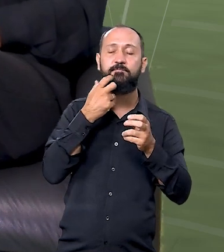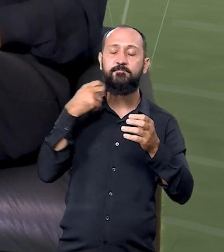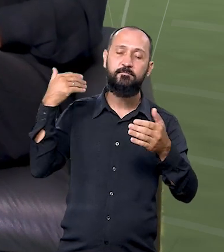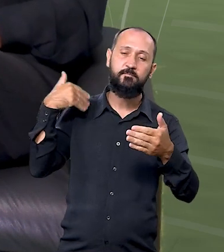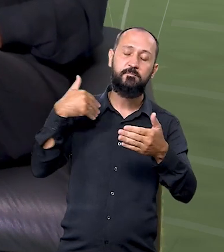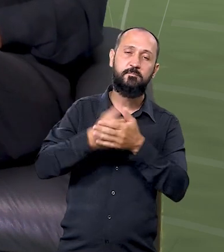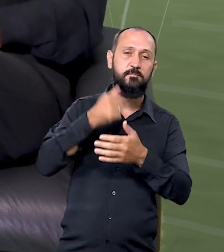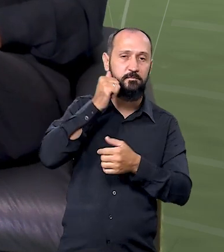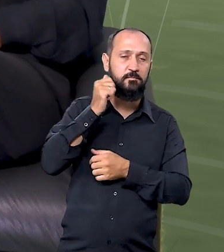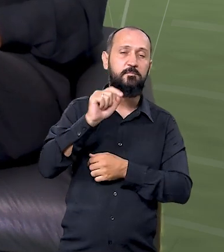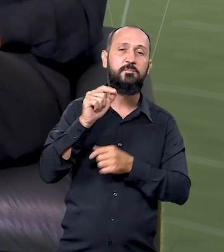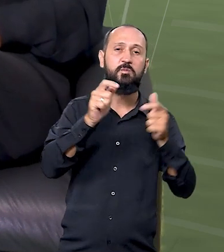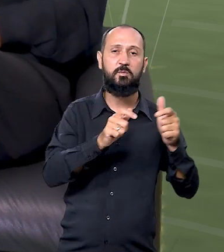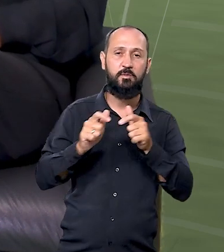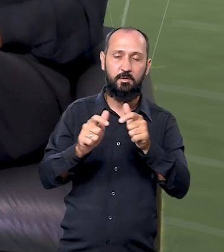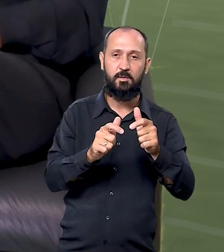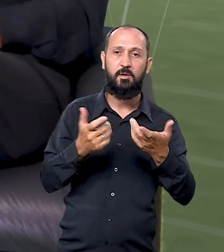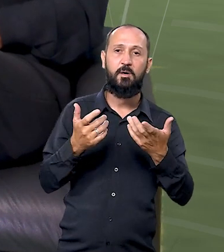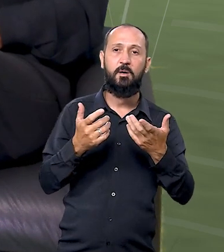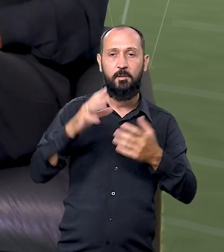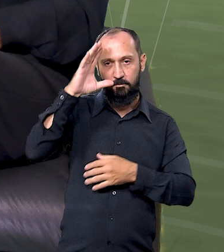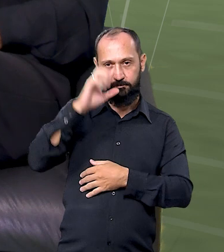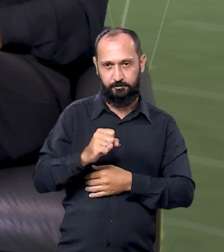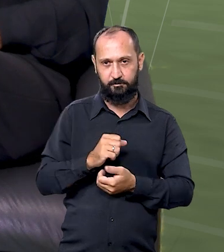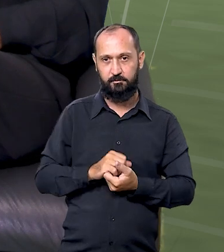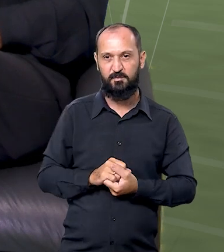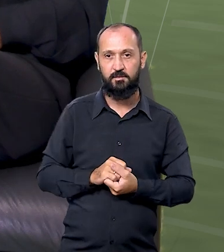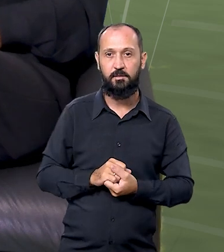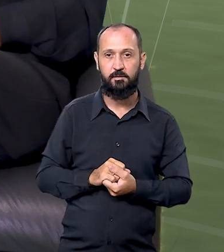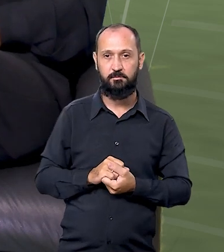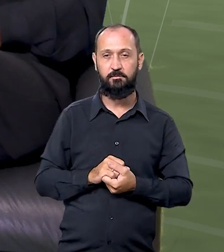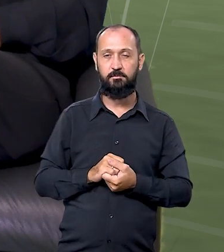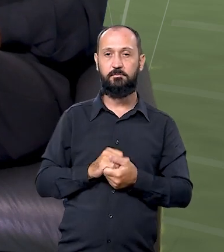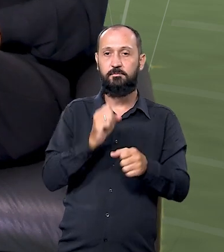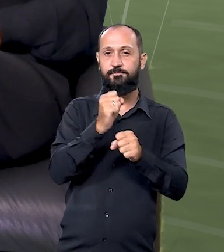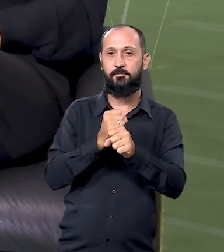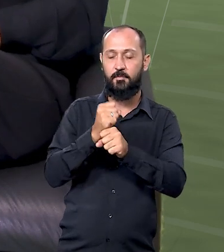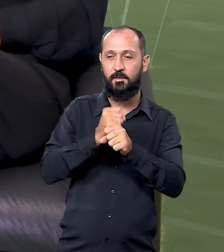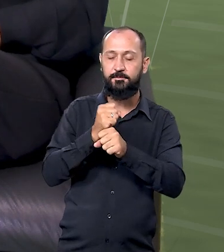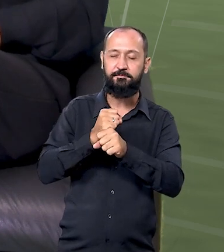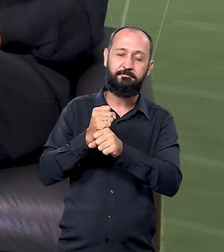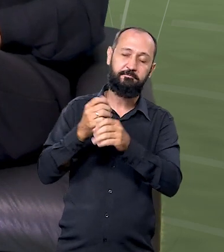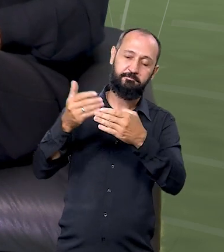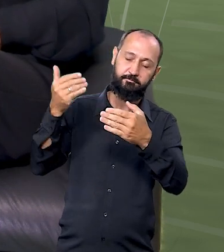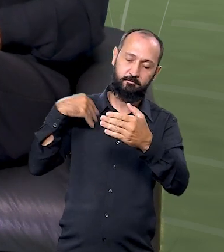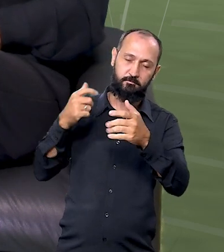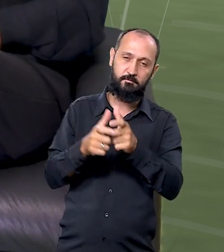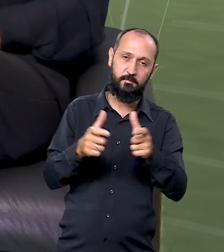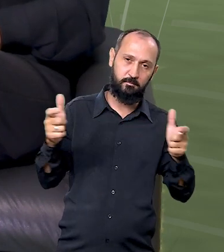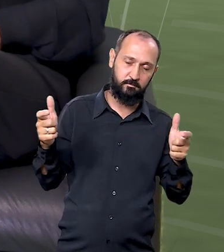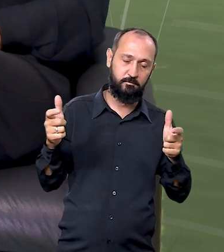nessa linha do tempo das mulheres nesses espaços de poder e decisão? Por muito tempo, nós